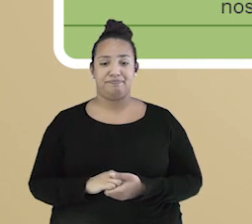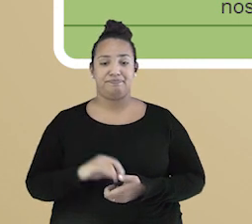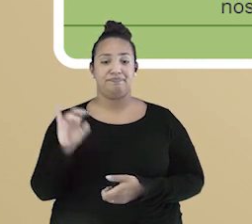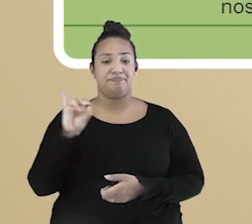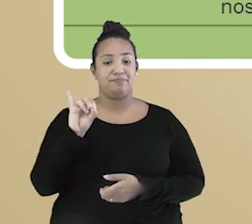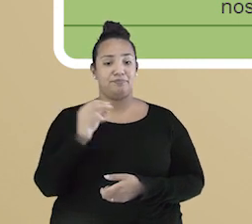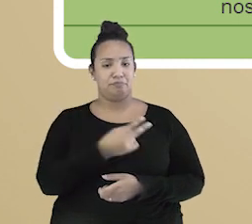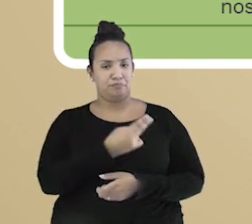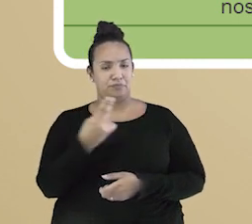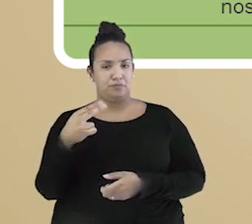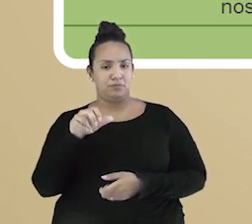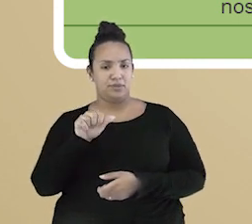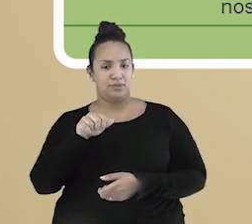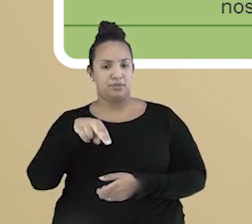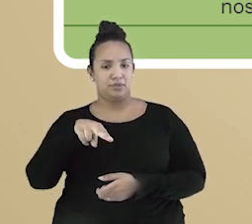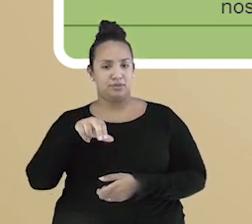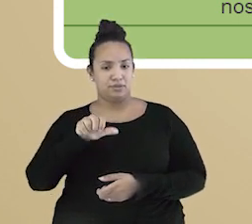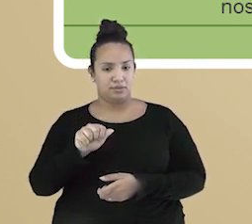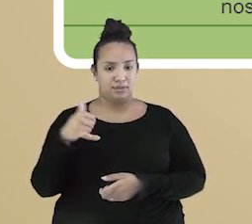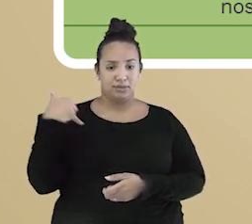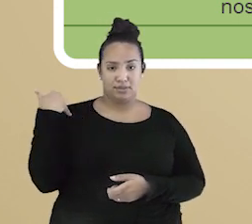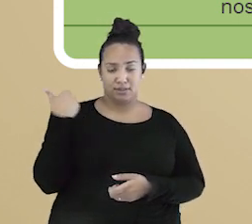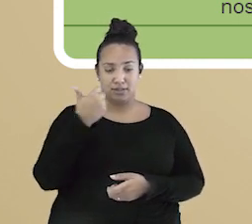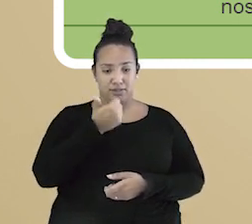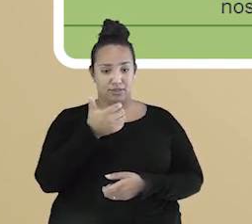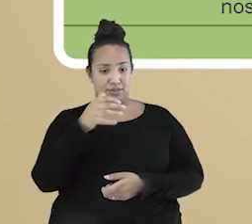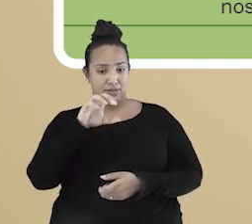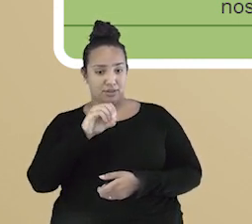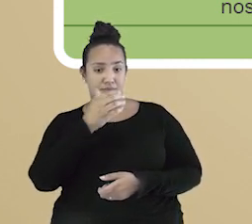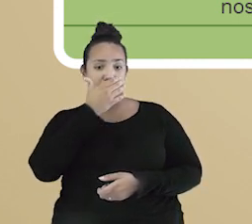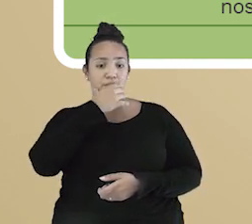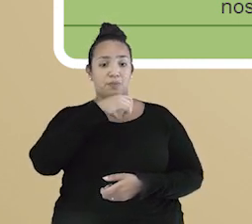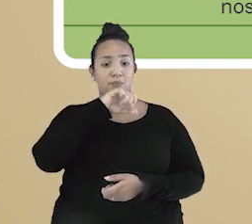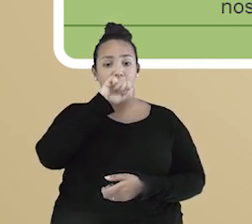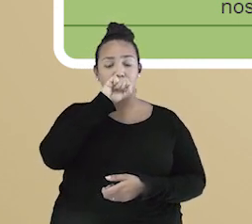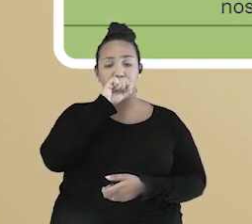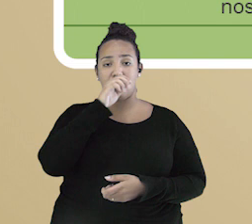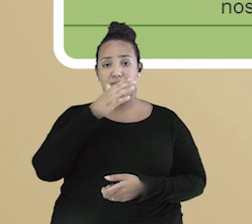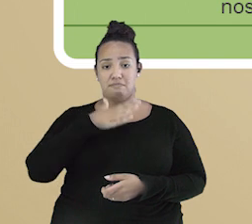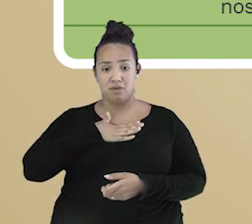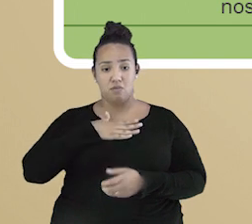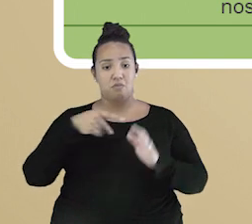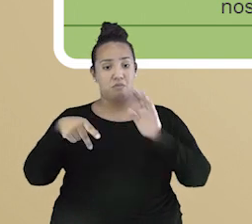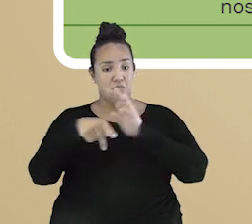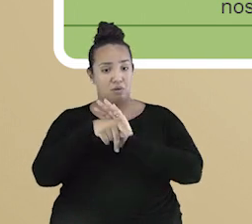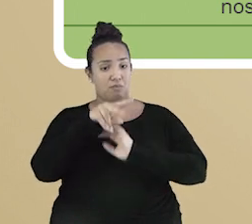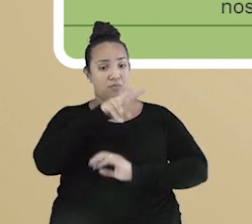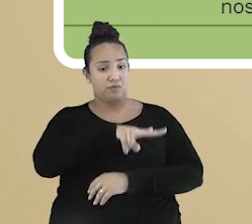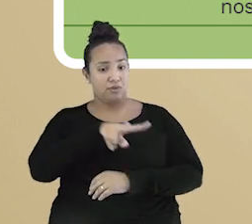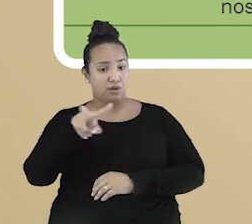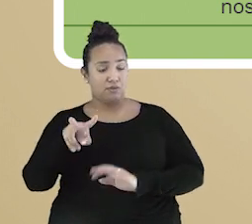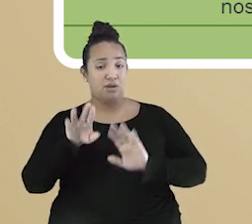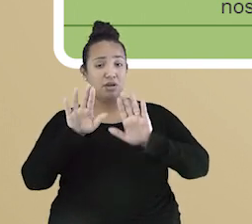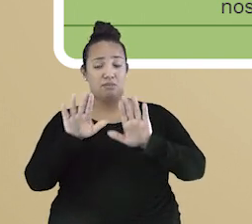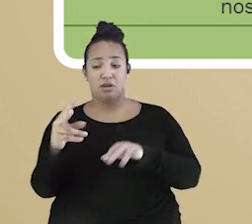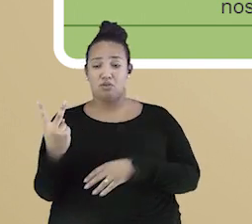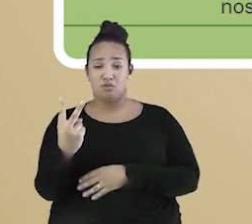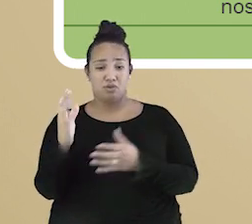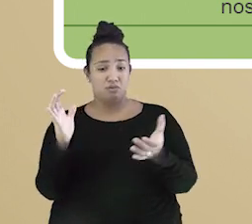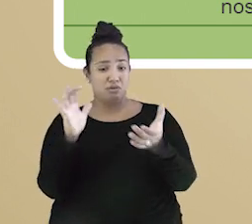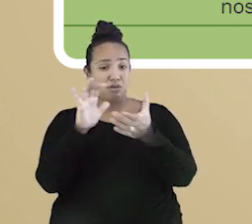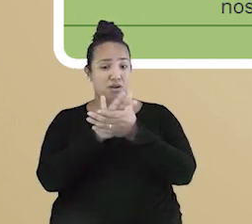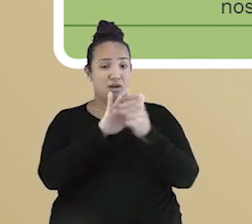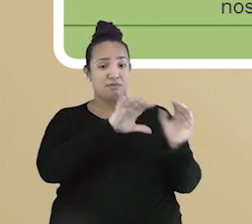Oi, me chamo Ana, tenho 10 anos de idade. Meus pais são naturais de Vila Velha, mas quando se casaram, eles